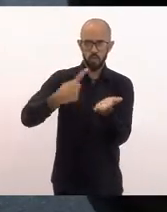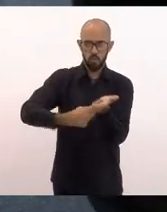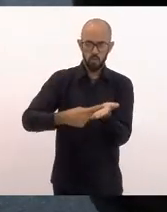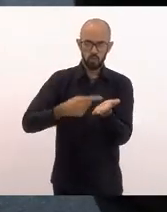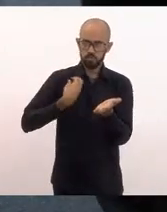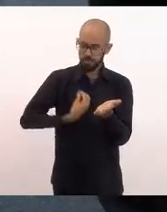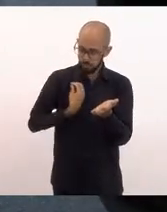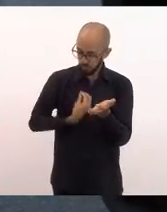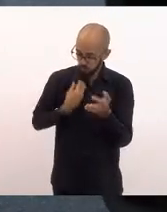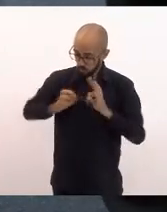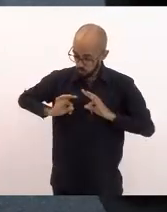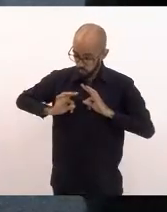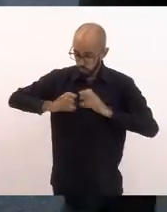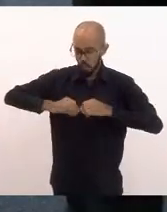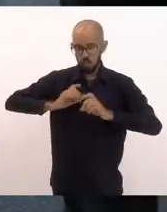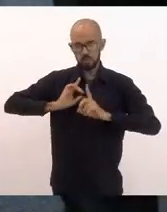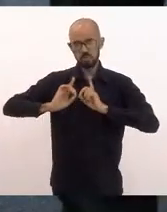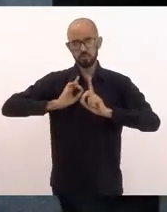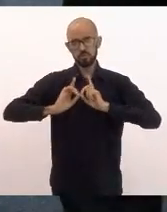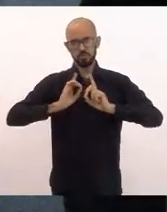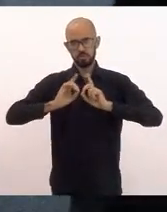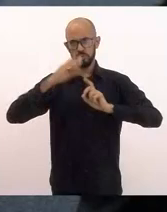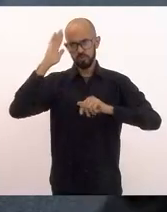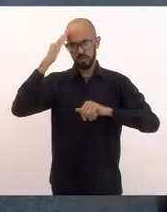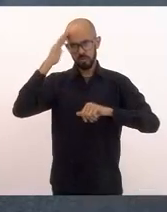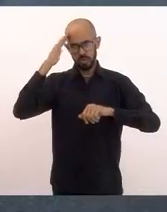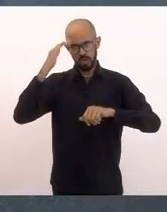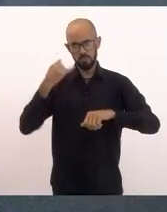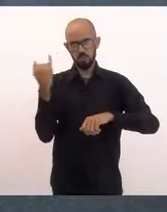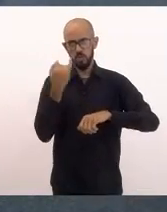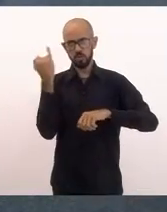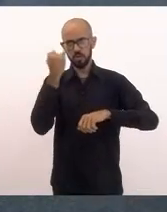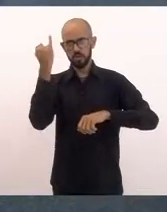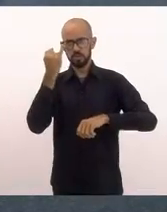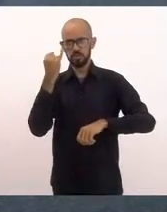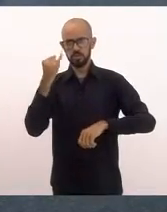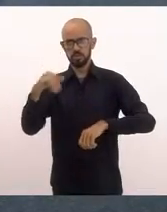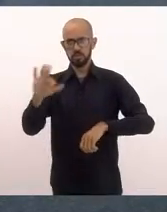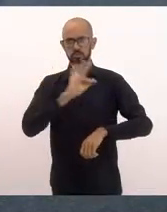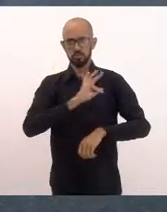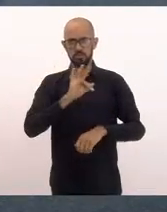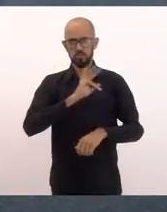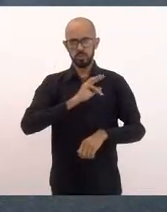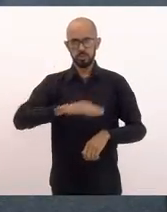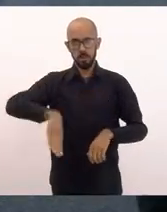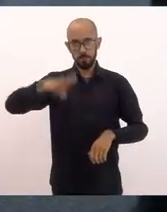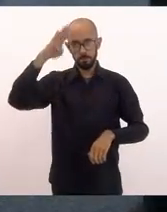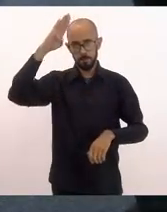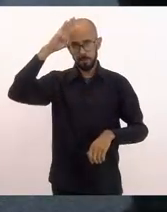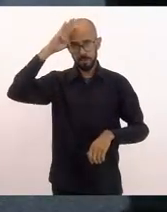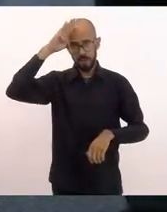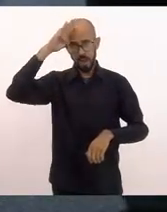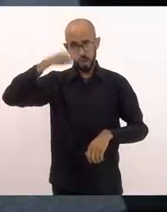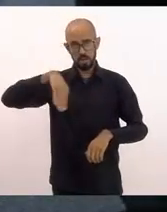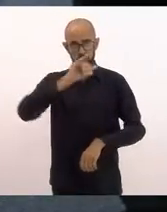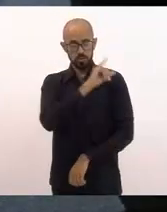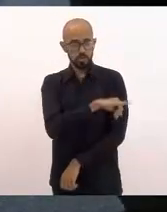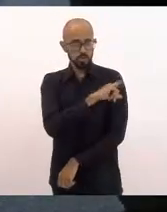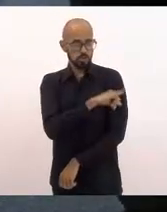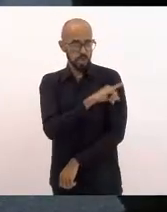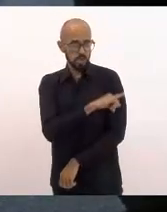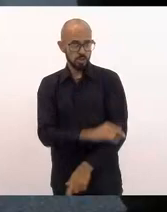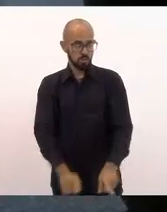as discussões e entendendo a importância dos militares do Estado do Rio de Janeiro, entendendo a importância